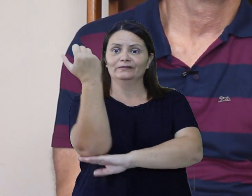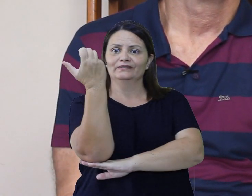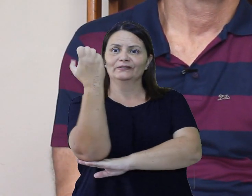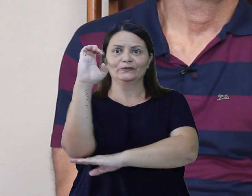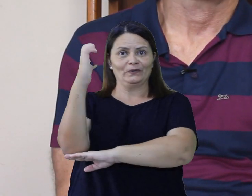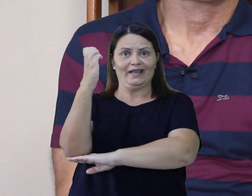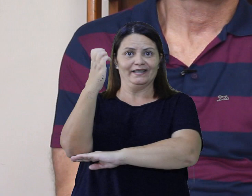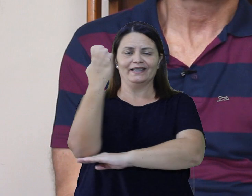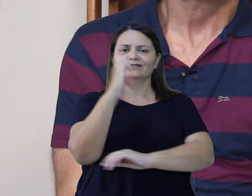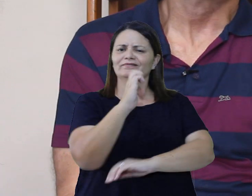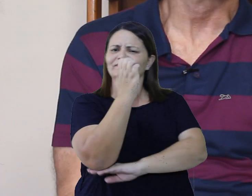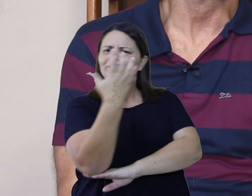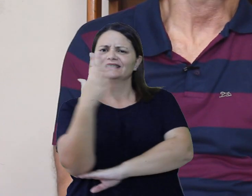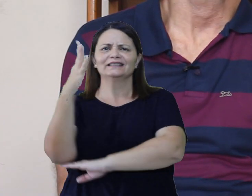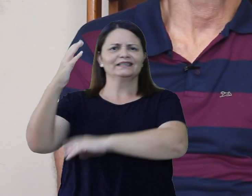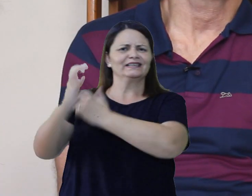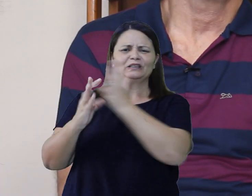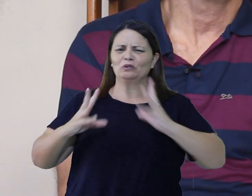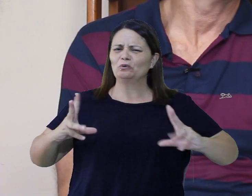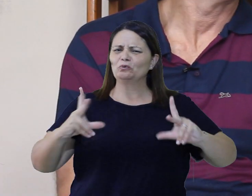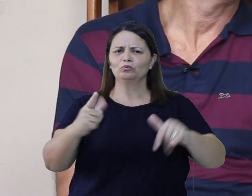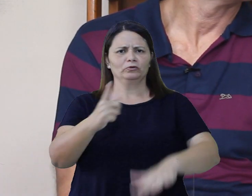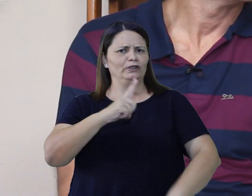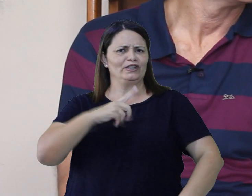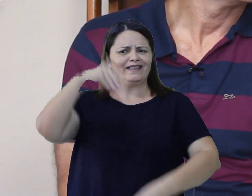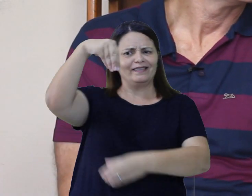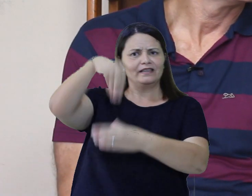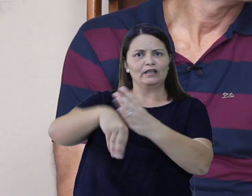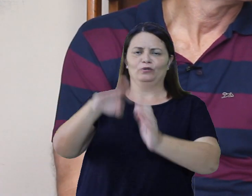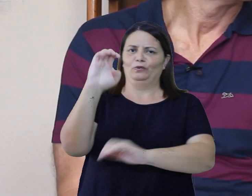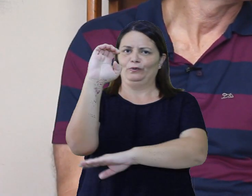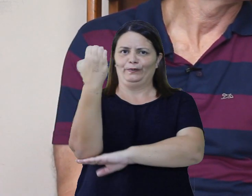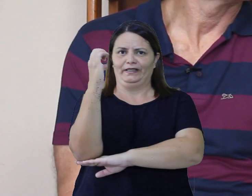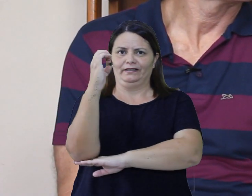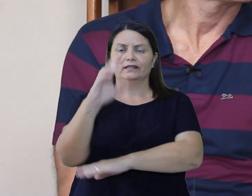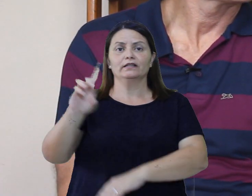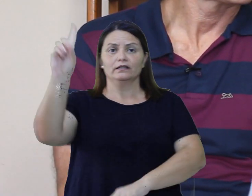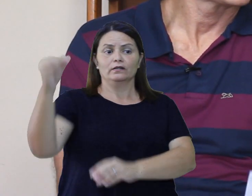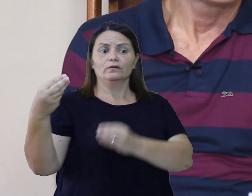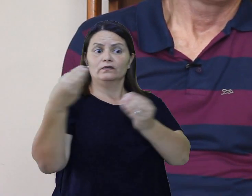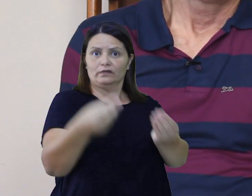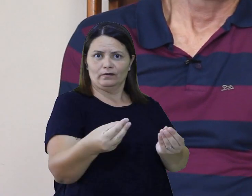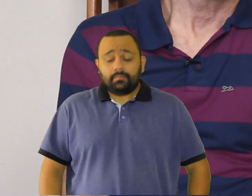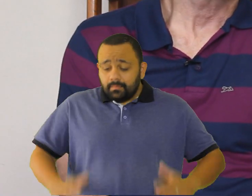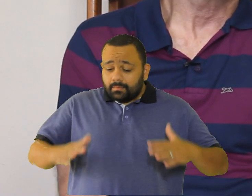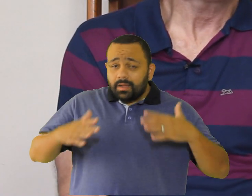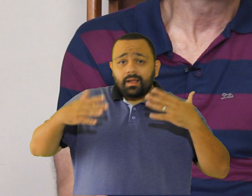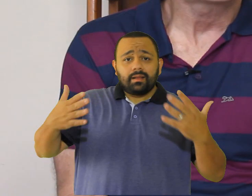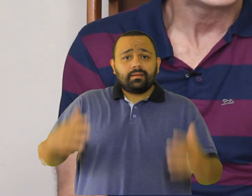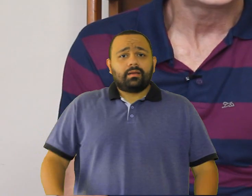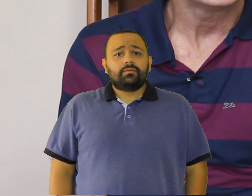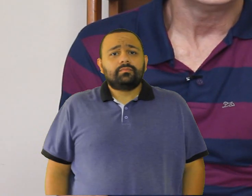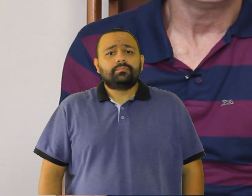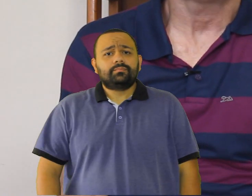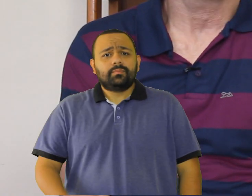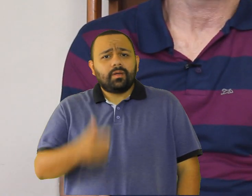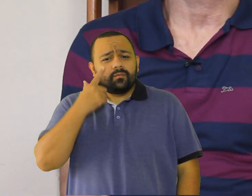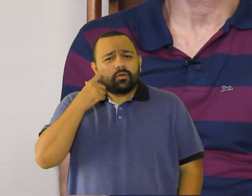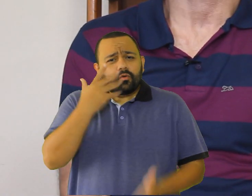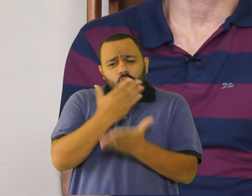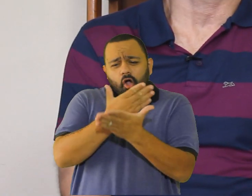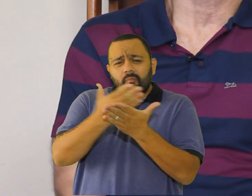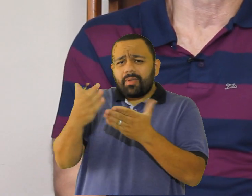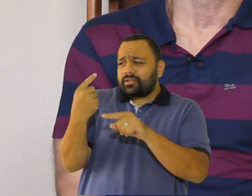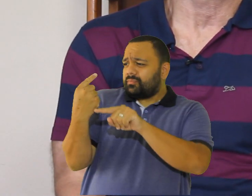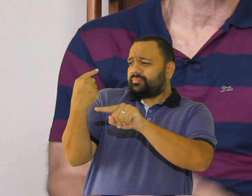jardim, de todos que estão dentro do jardim. Era uma tarefa que Deus deu para o Adão. Então nós vemos desde o início,